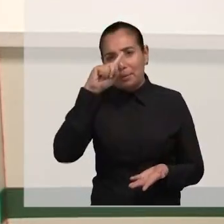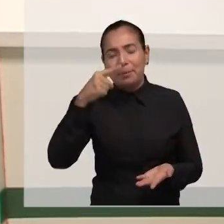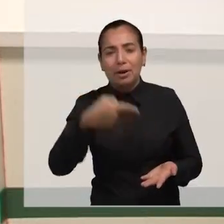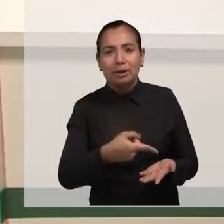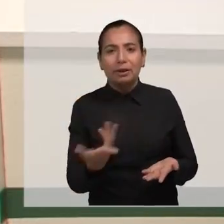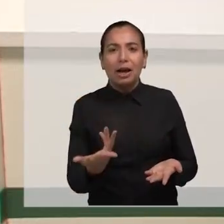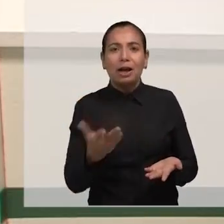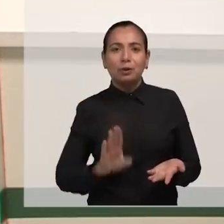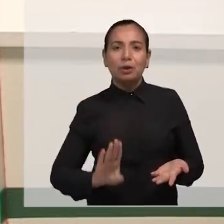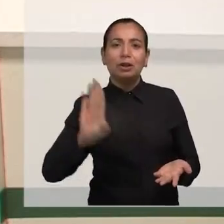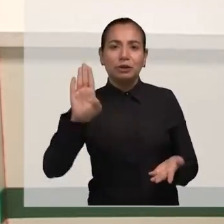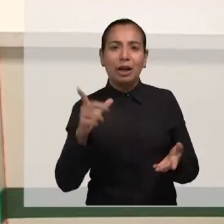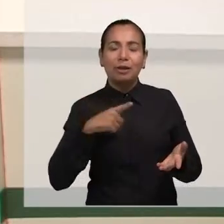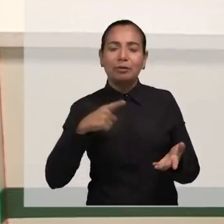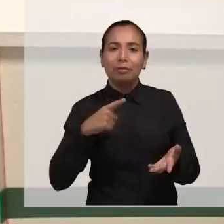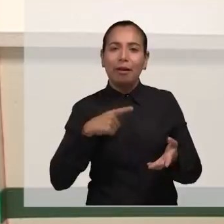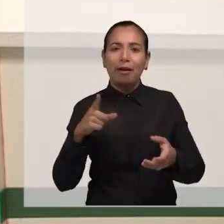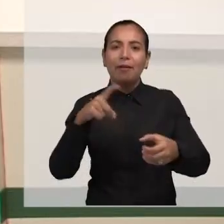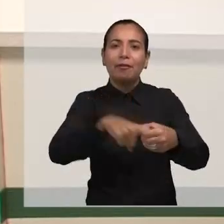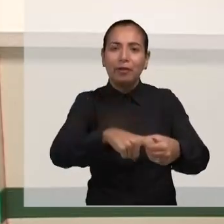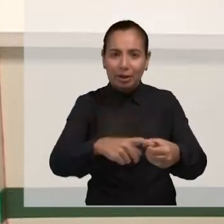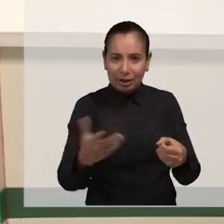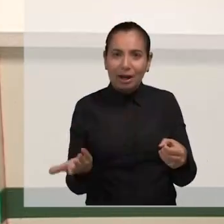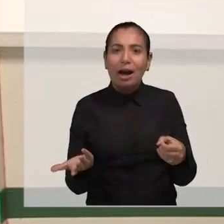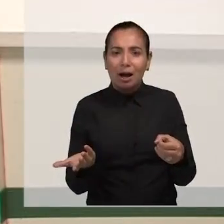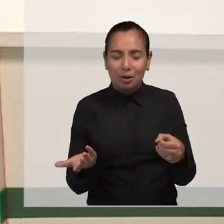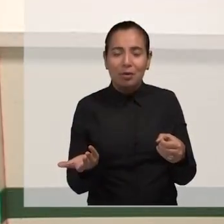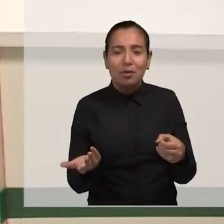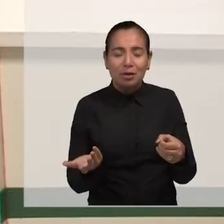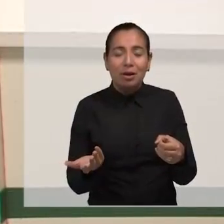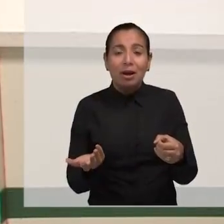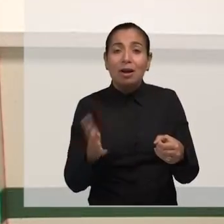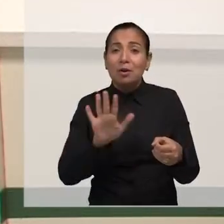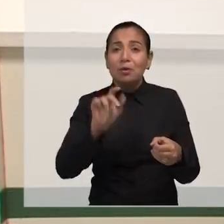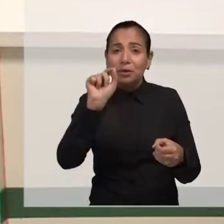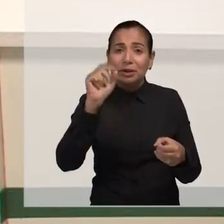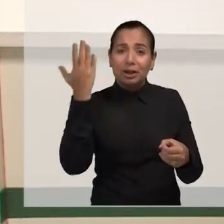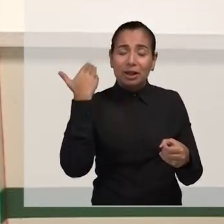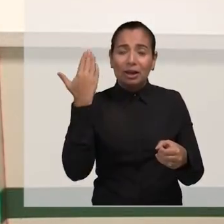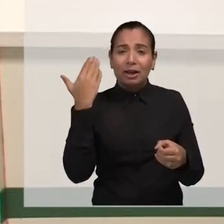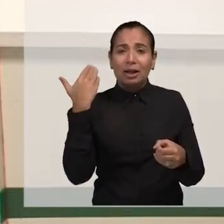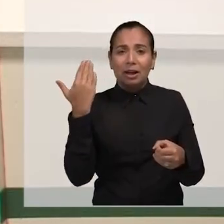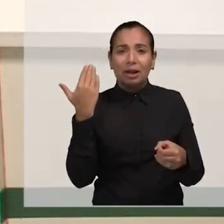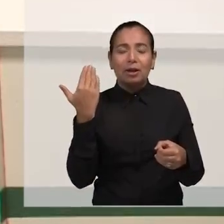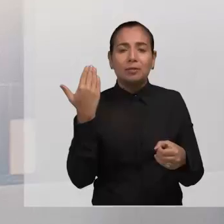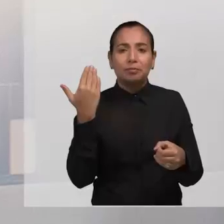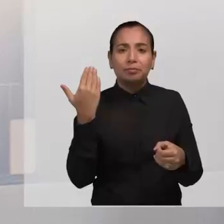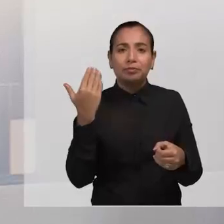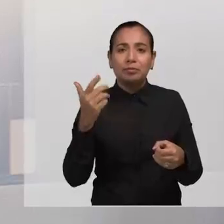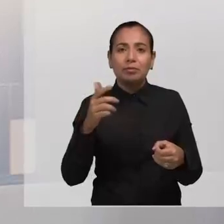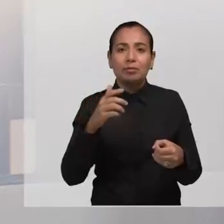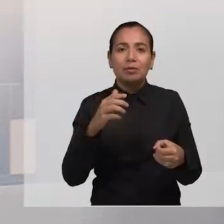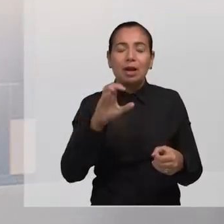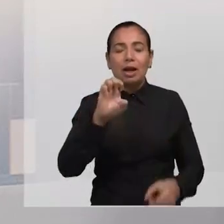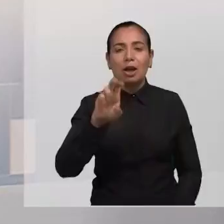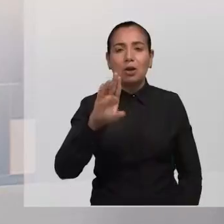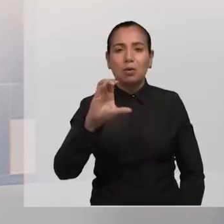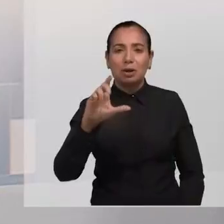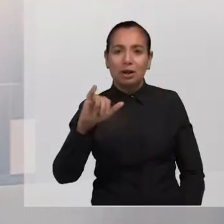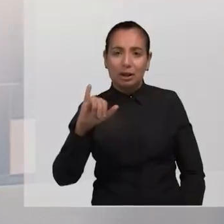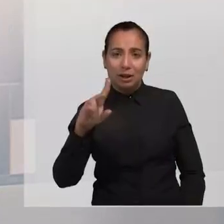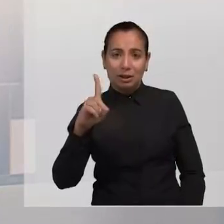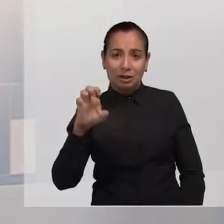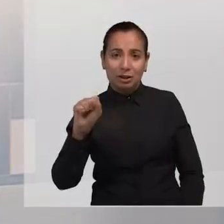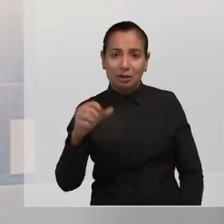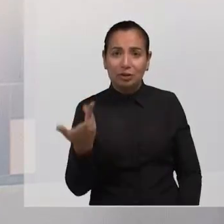dele, aqui. Com o grupo do Ferreira Gomes, foi vítima dele aqui. Telespectador, só para você ter uma noção do nível do